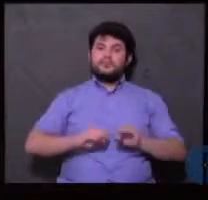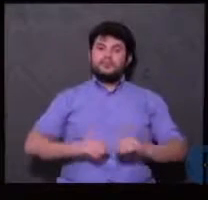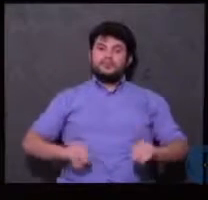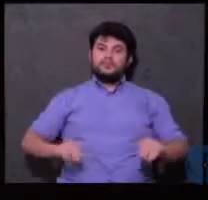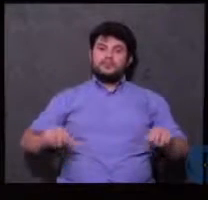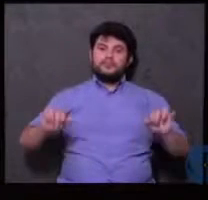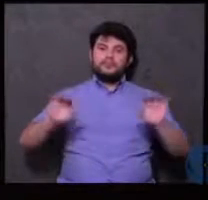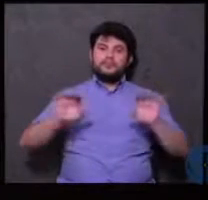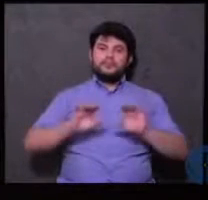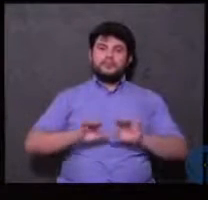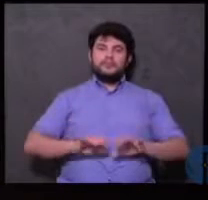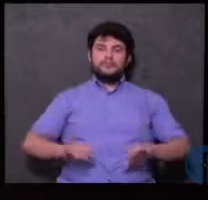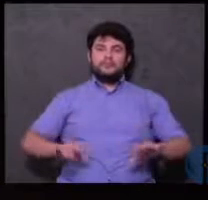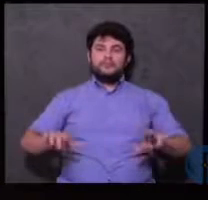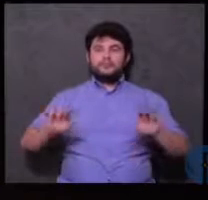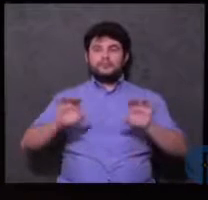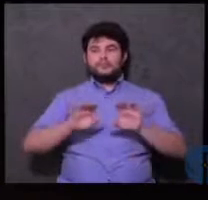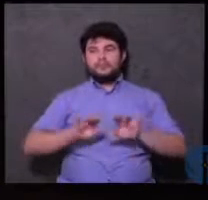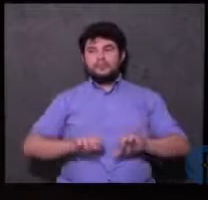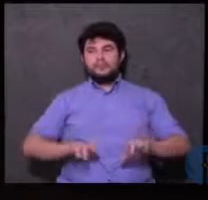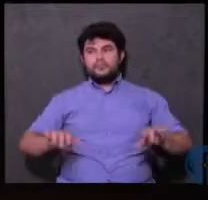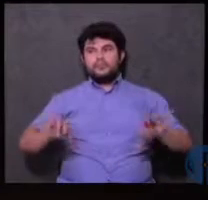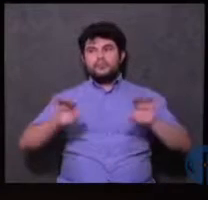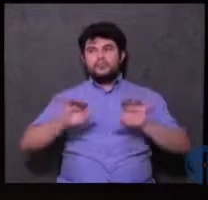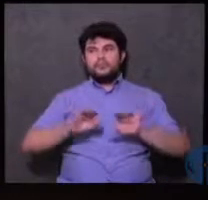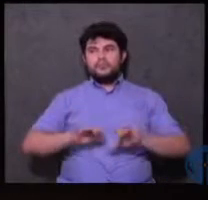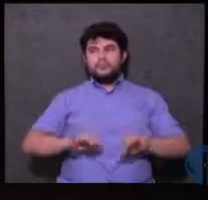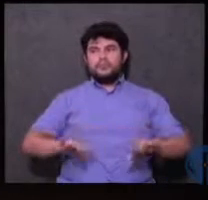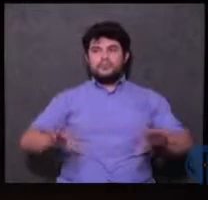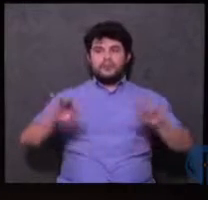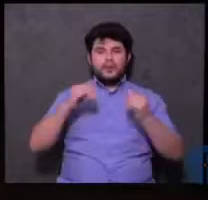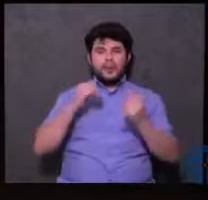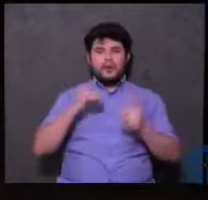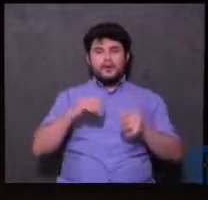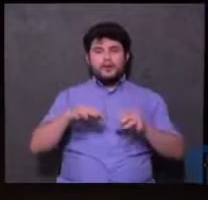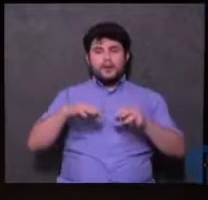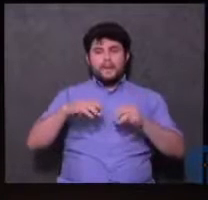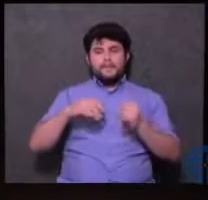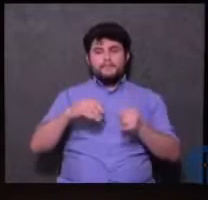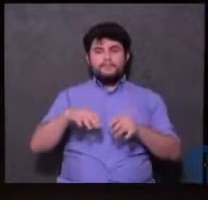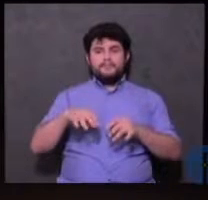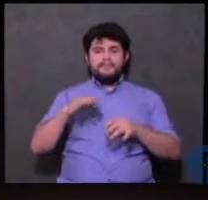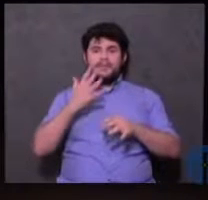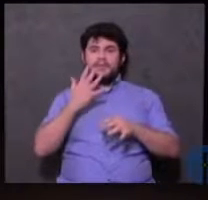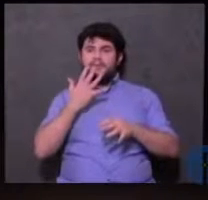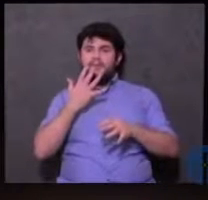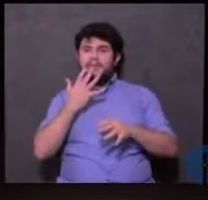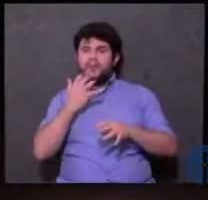Nos perigos exaustos.